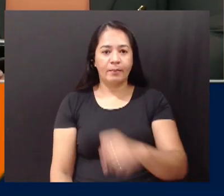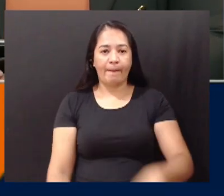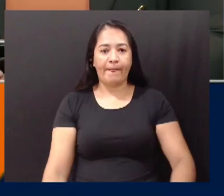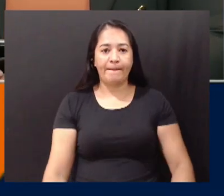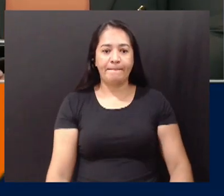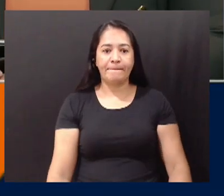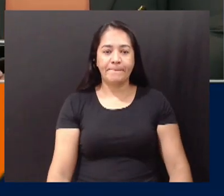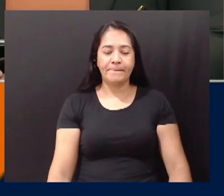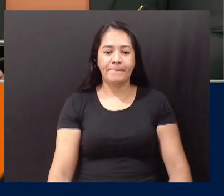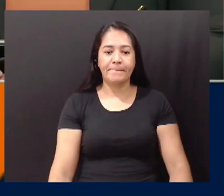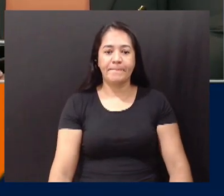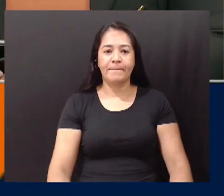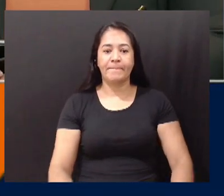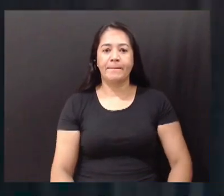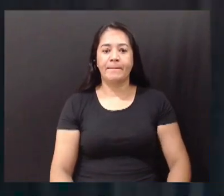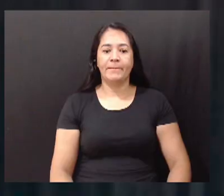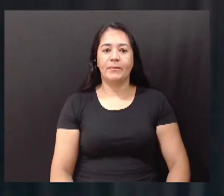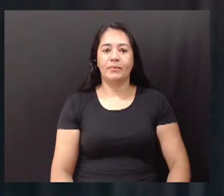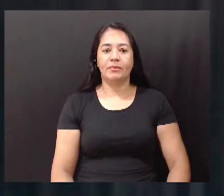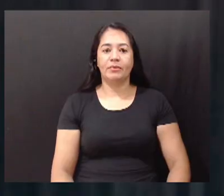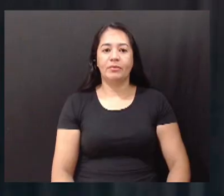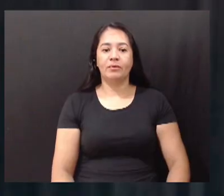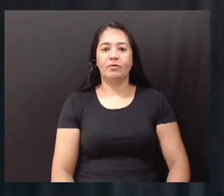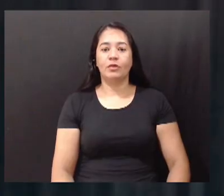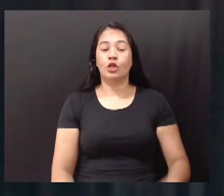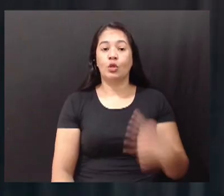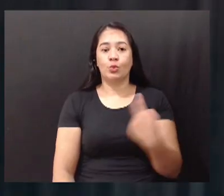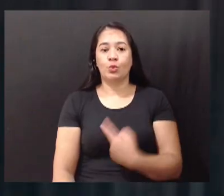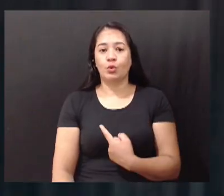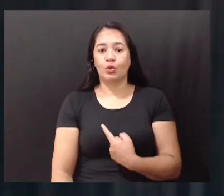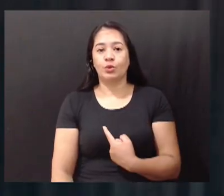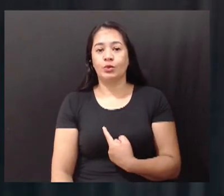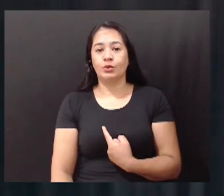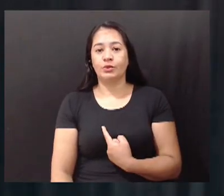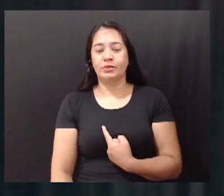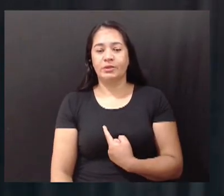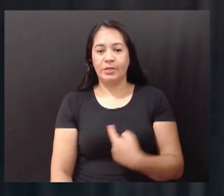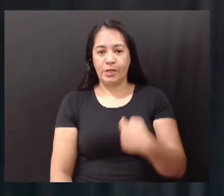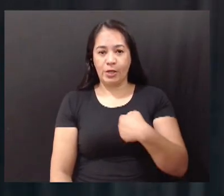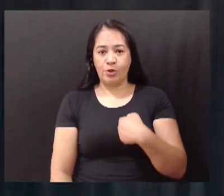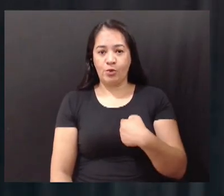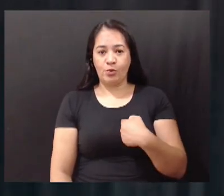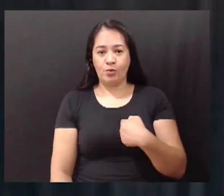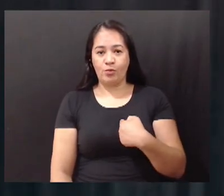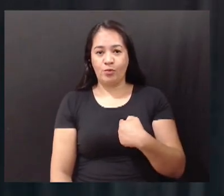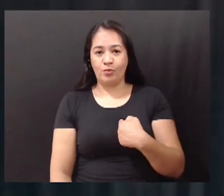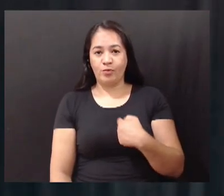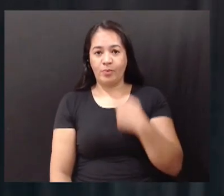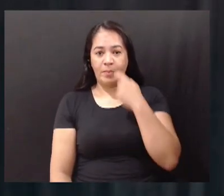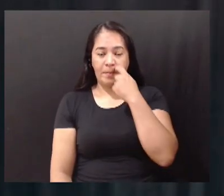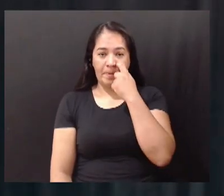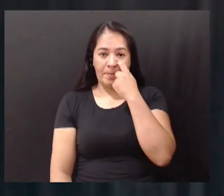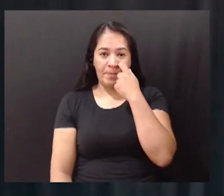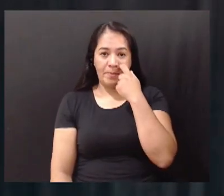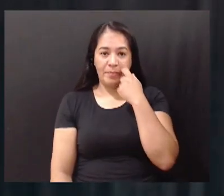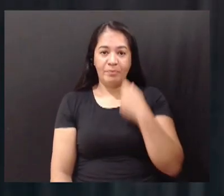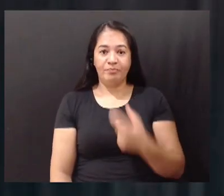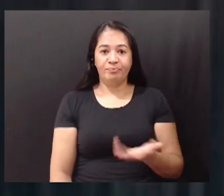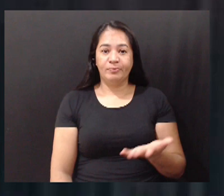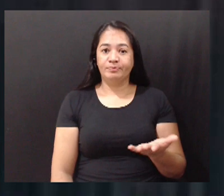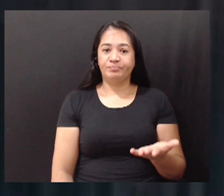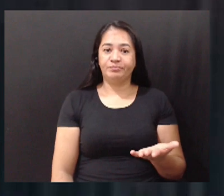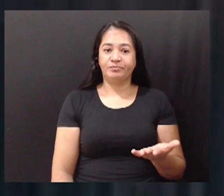certeza. Acho que nós, e eu me considero como um público relativamente leigo em Uhum. termos de